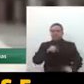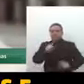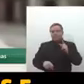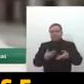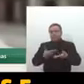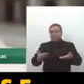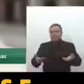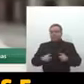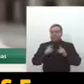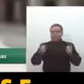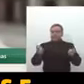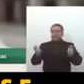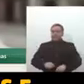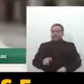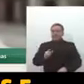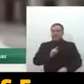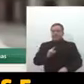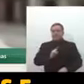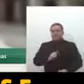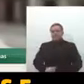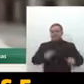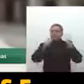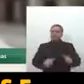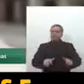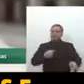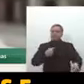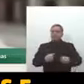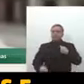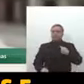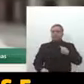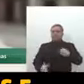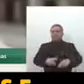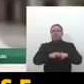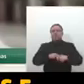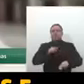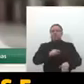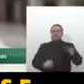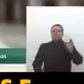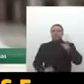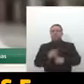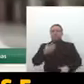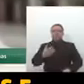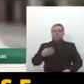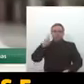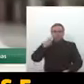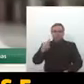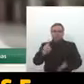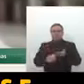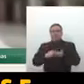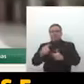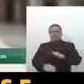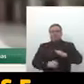é? Para que haja o garimpo ilegal. Eles criam, os políticos, os